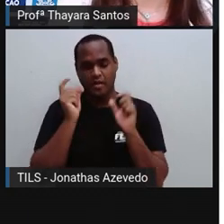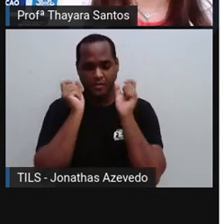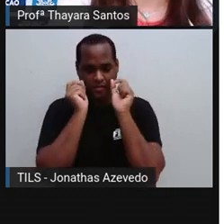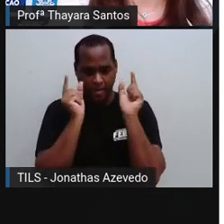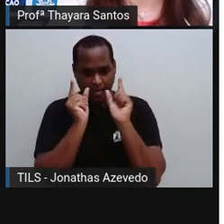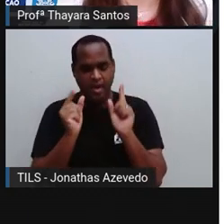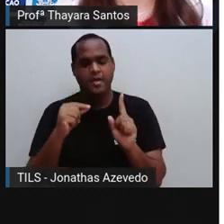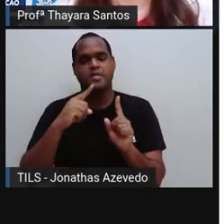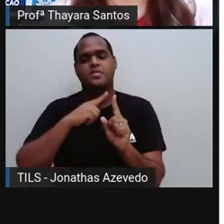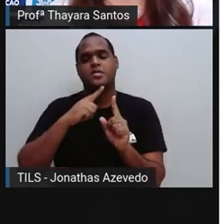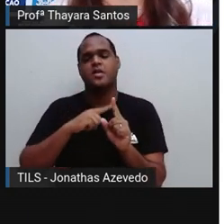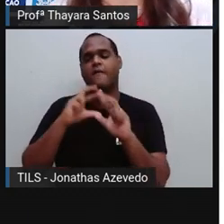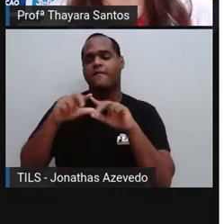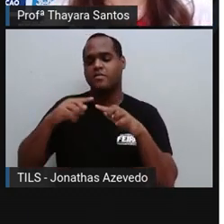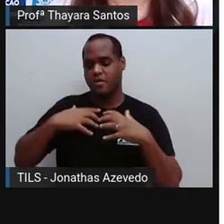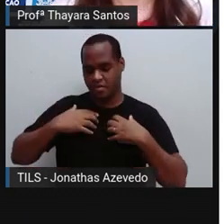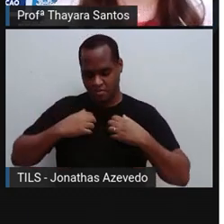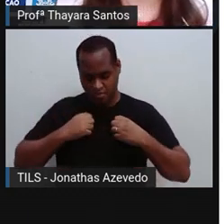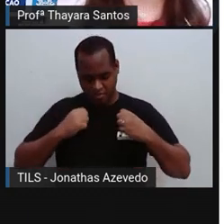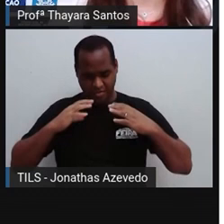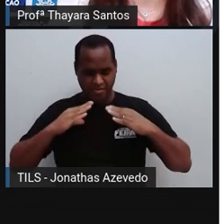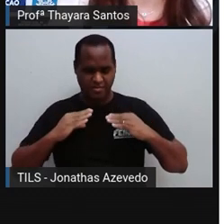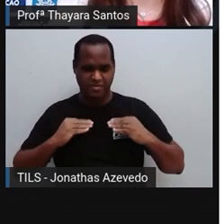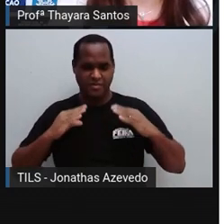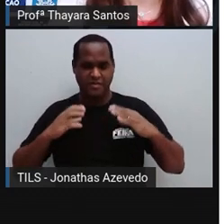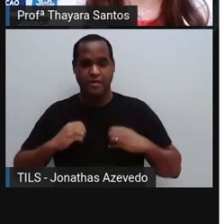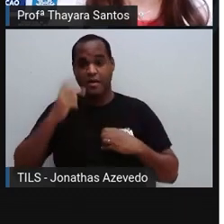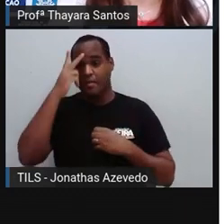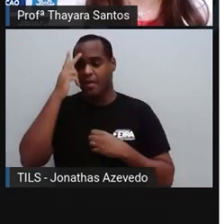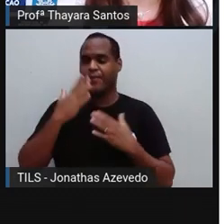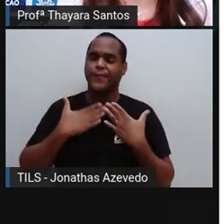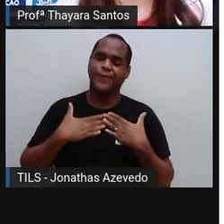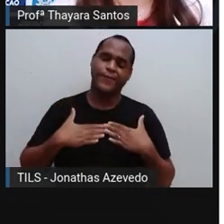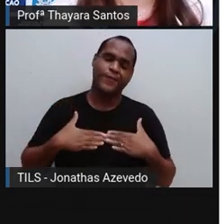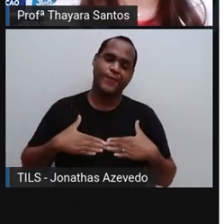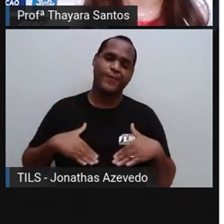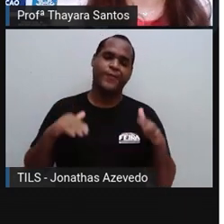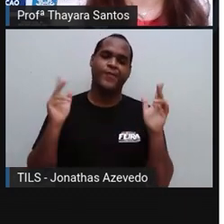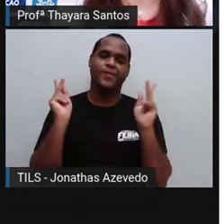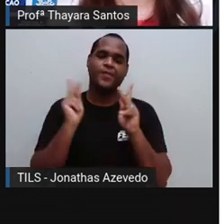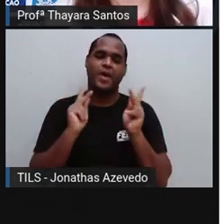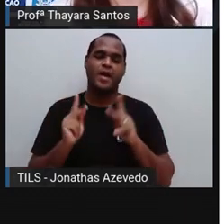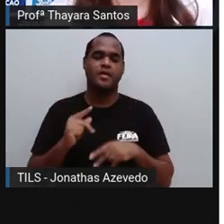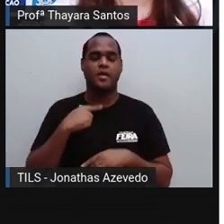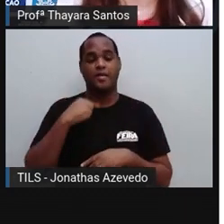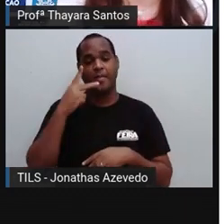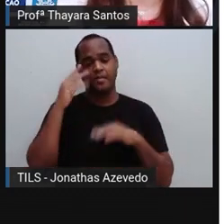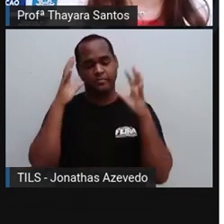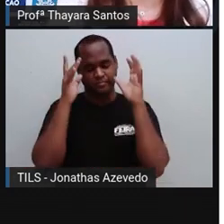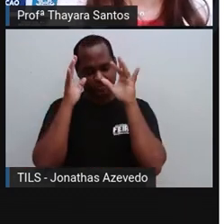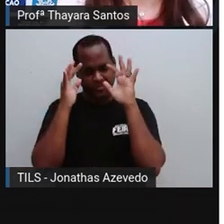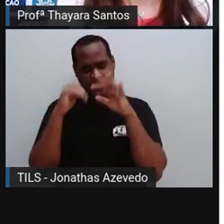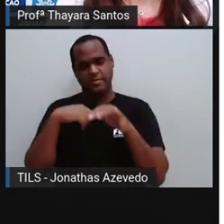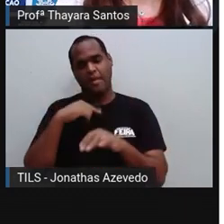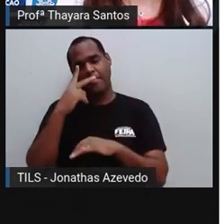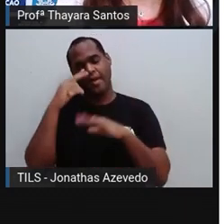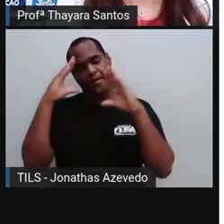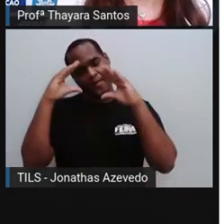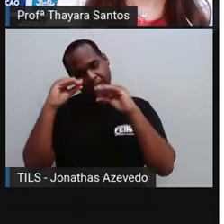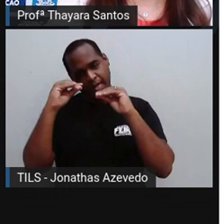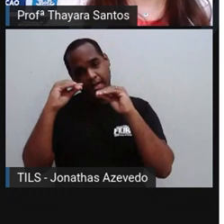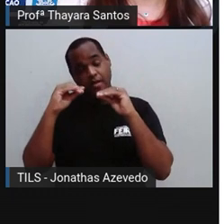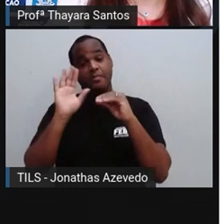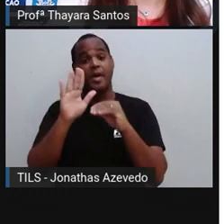alerta, provocam relaxamento muscular, a pessoa fica mais tranquila, como se ela estivesse meio desligada, meio sonolenta.